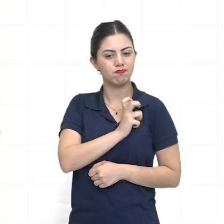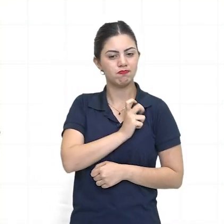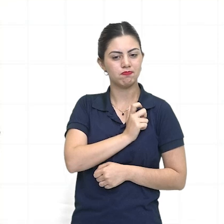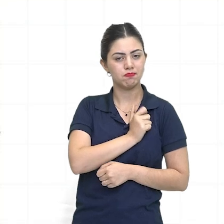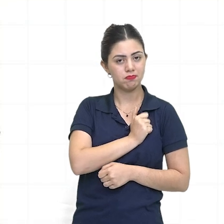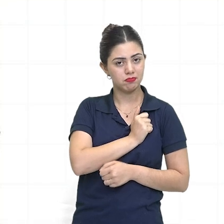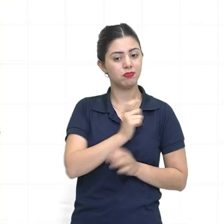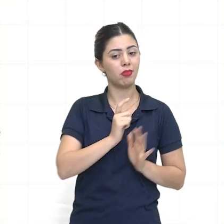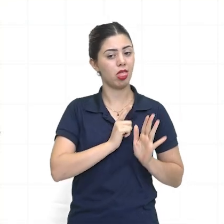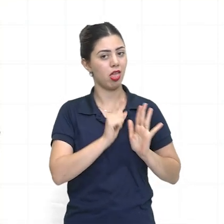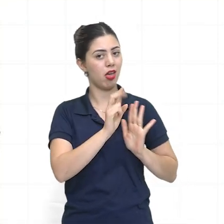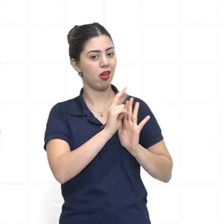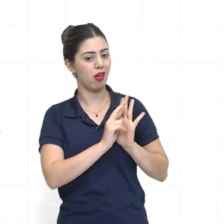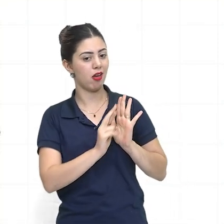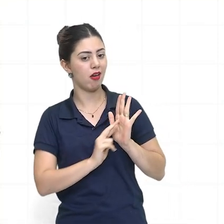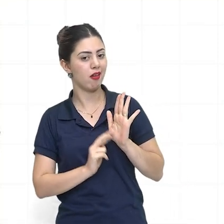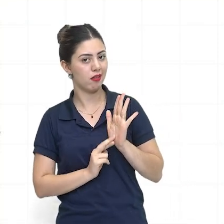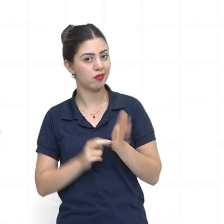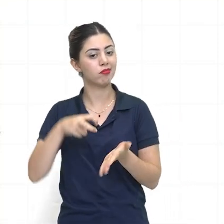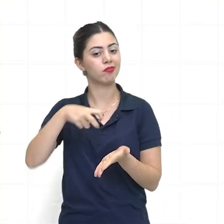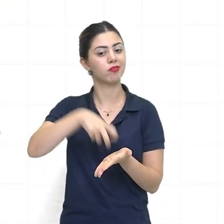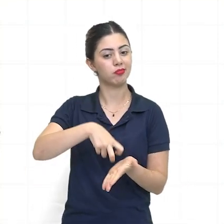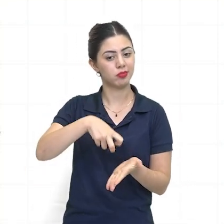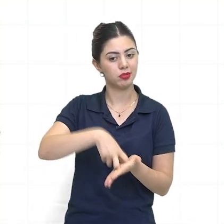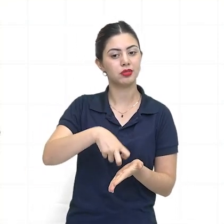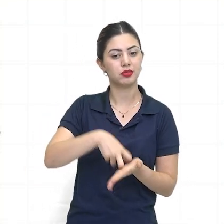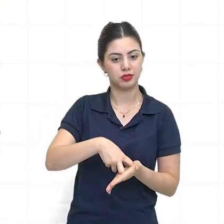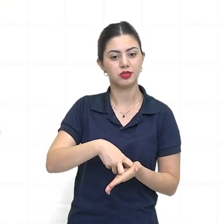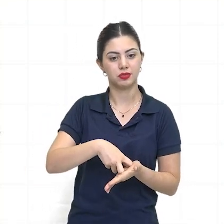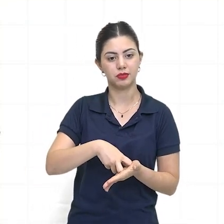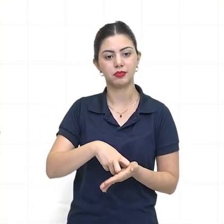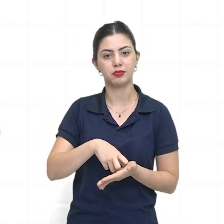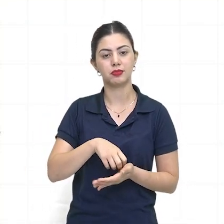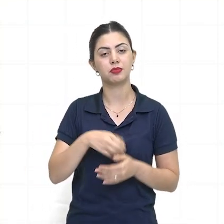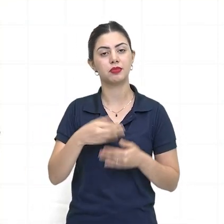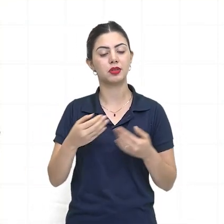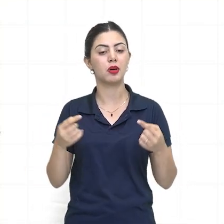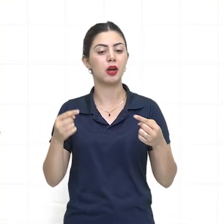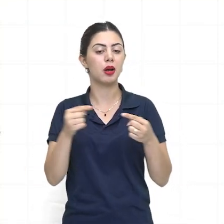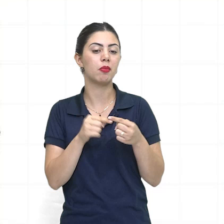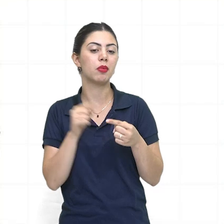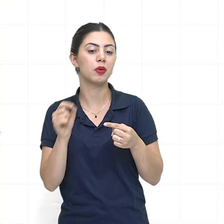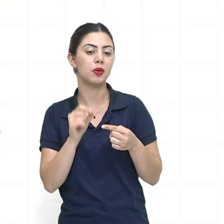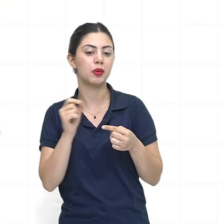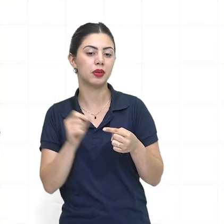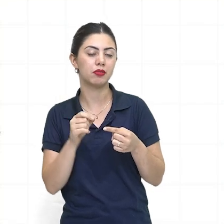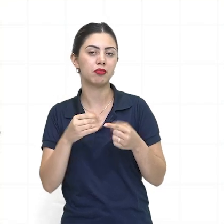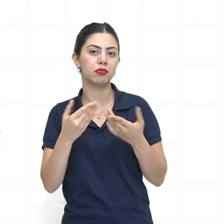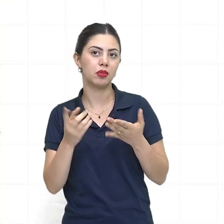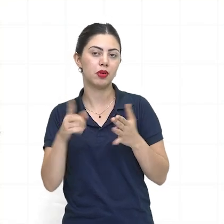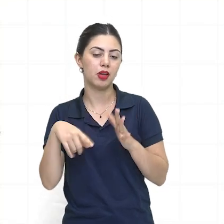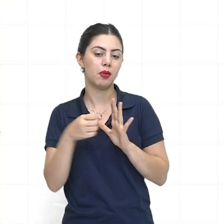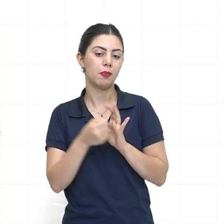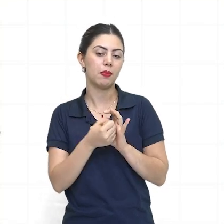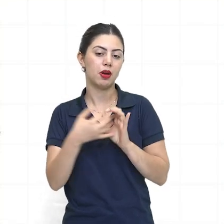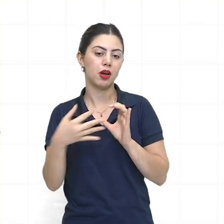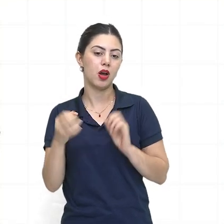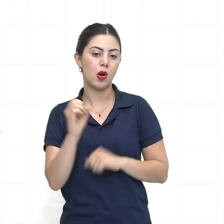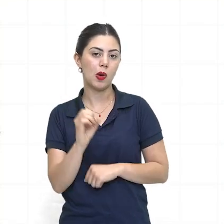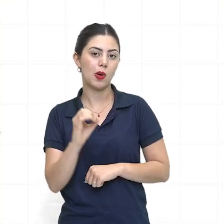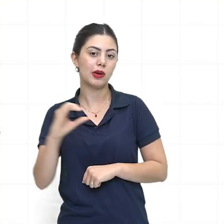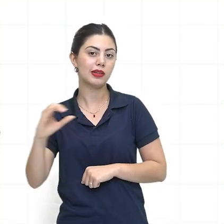amante, exigente, punitivo, seria mais uma característica